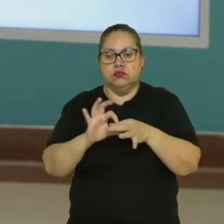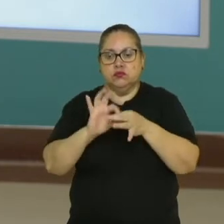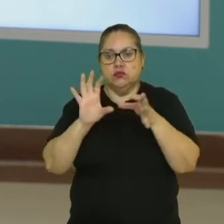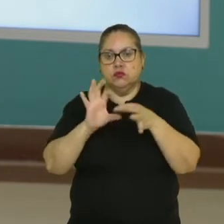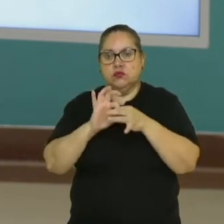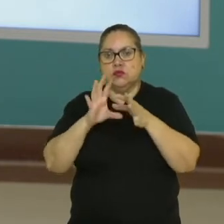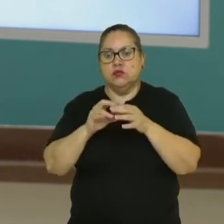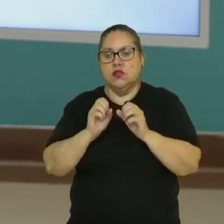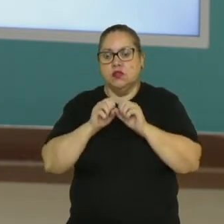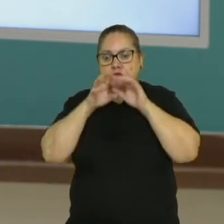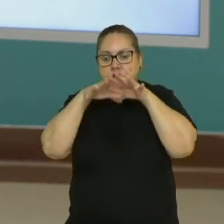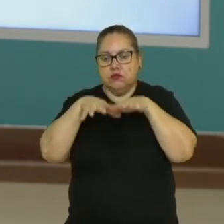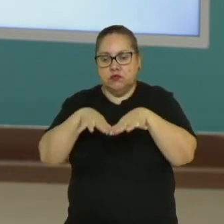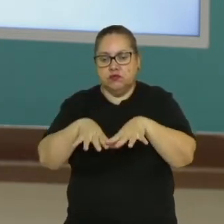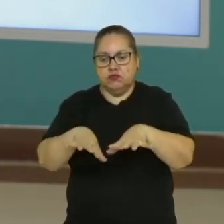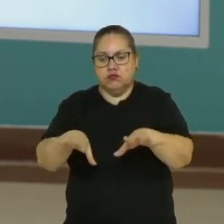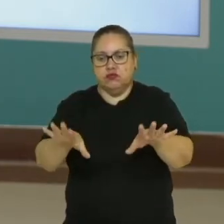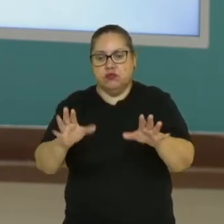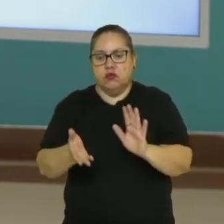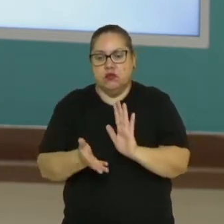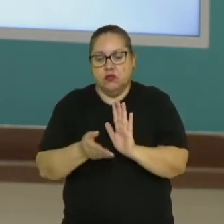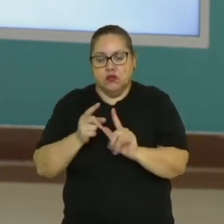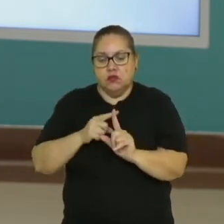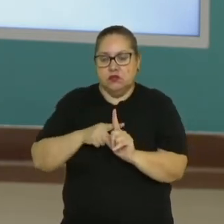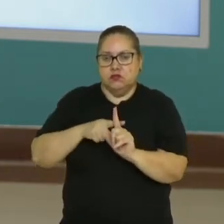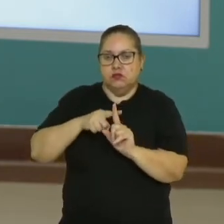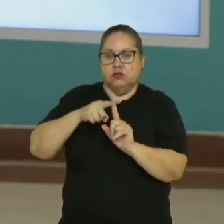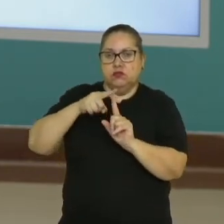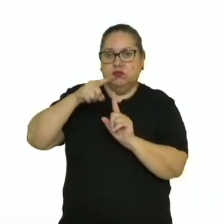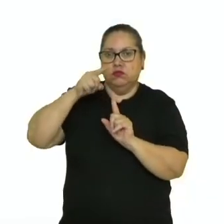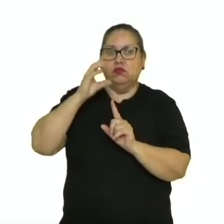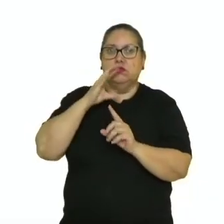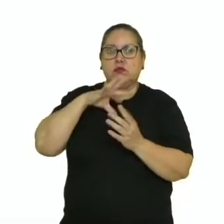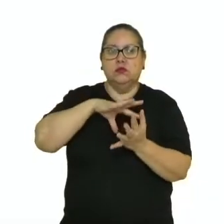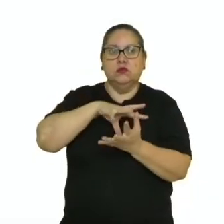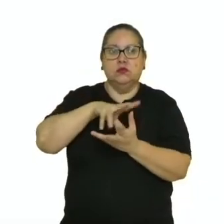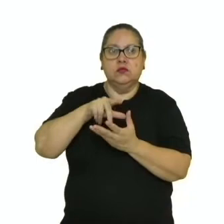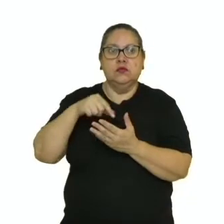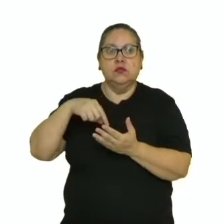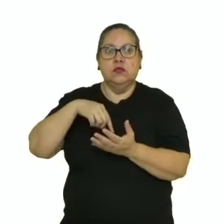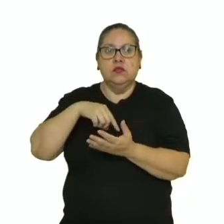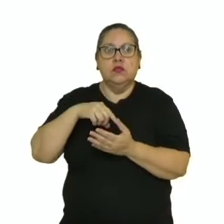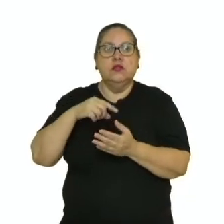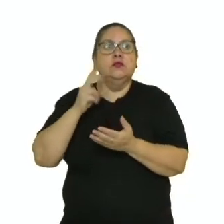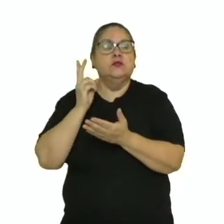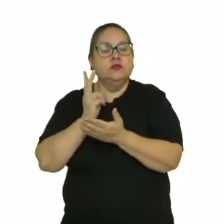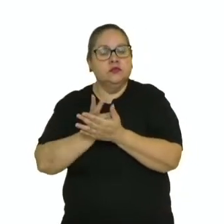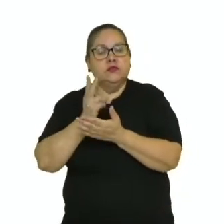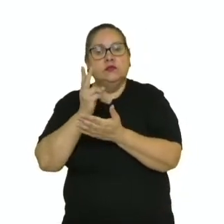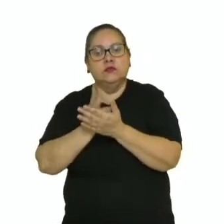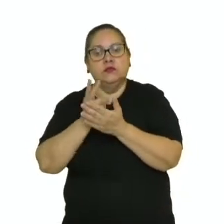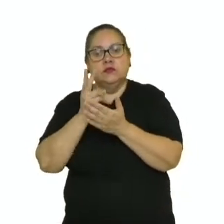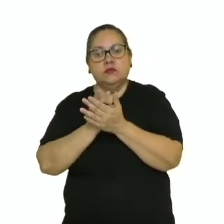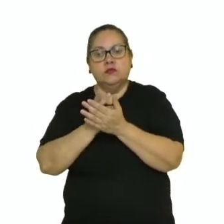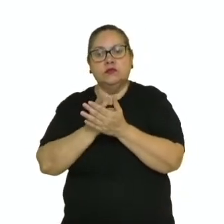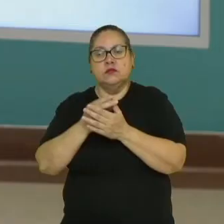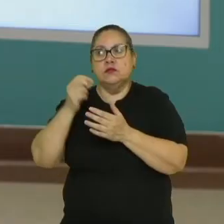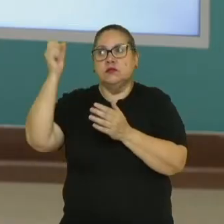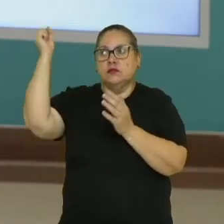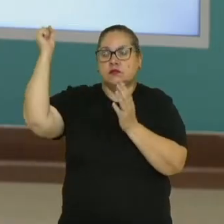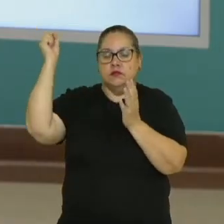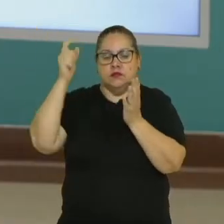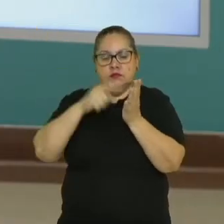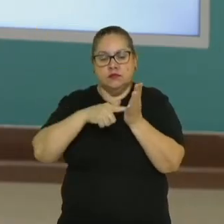a lava, que aumentava a temperatura do nosso planeta. Além disso, constantemente o nosso planeta era